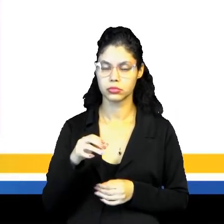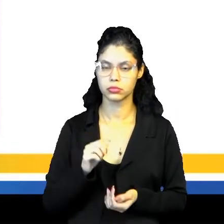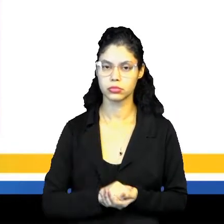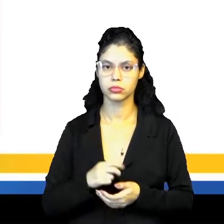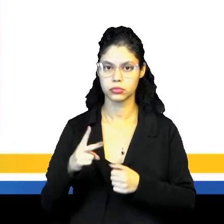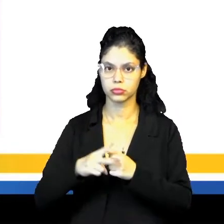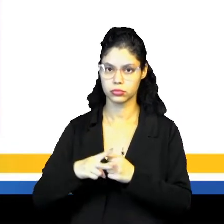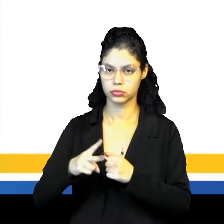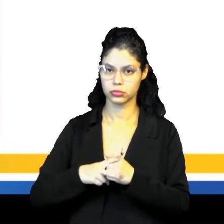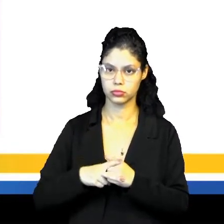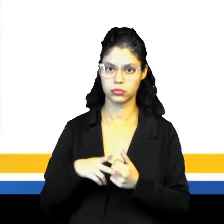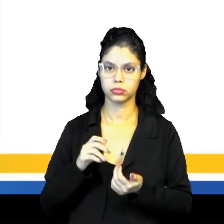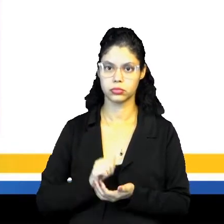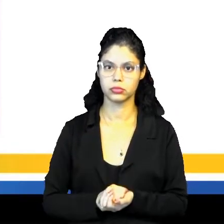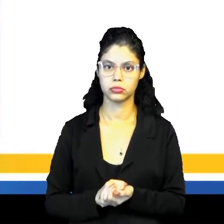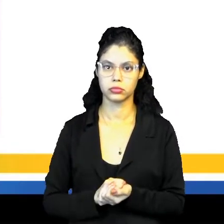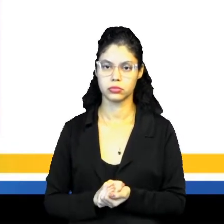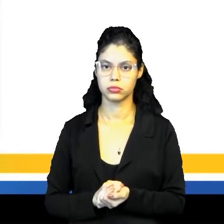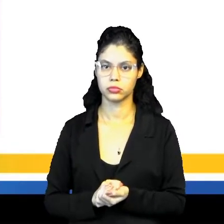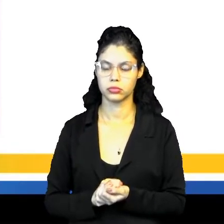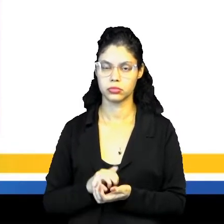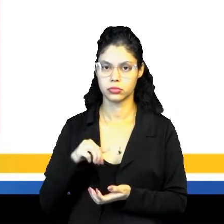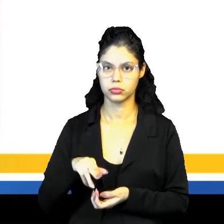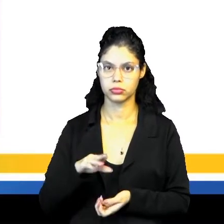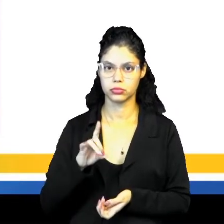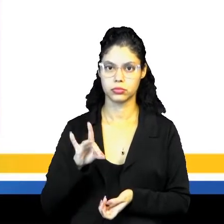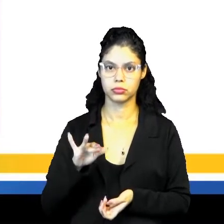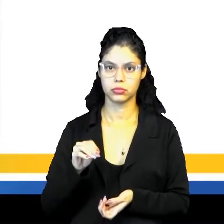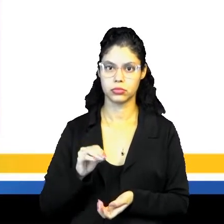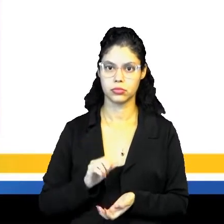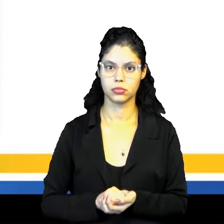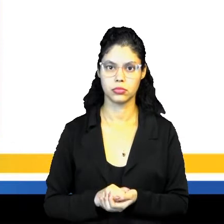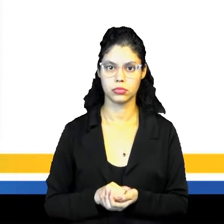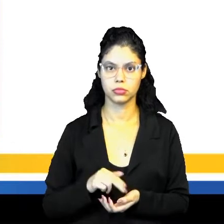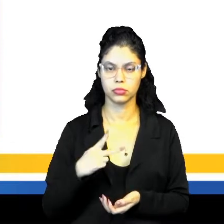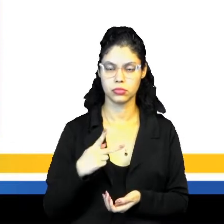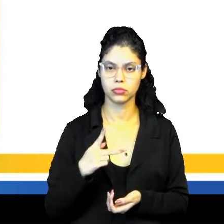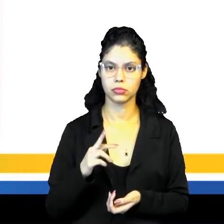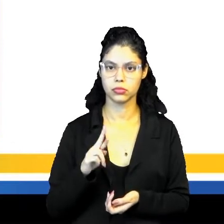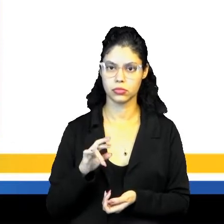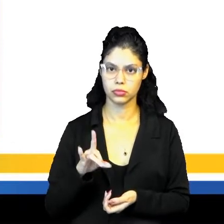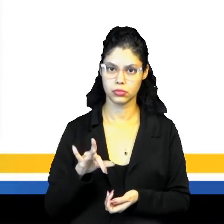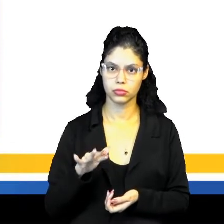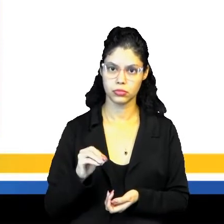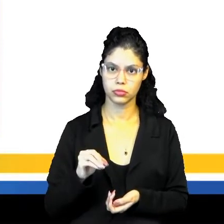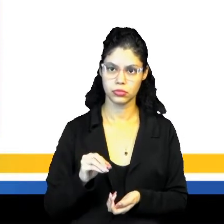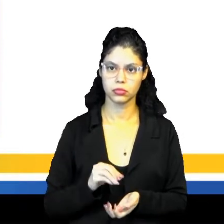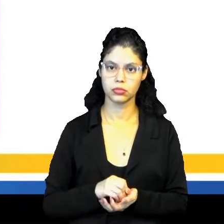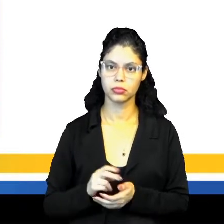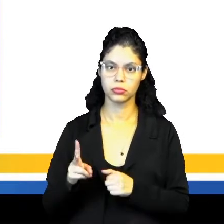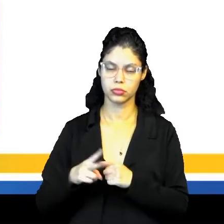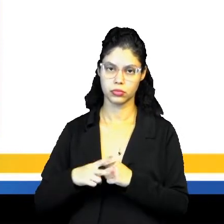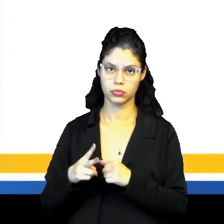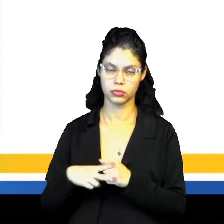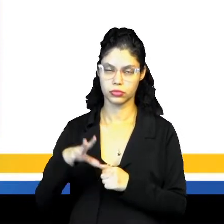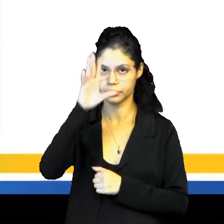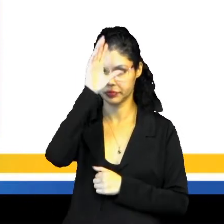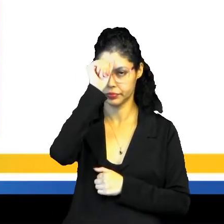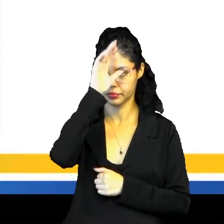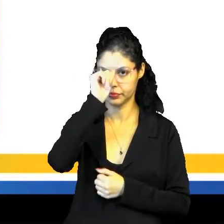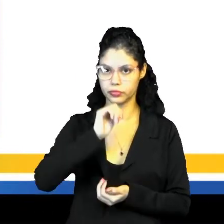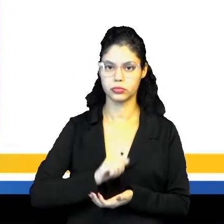o verbo ali, né, no modo ali, no particípio, né? Particípio do verbo